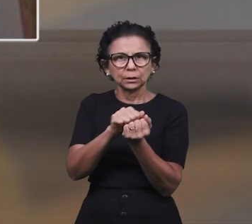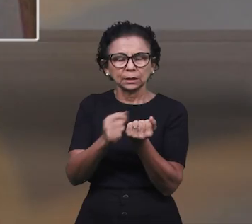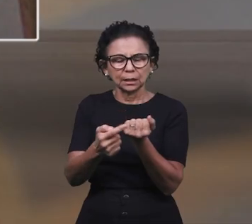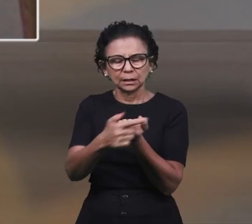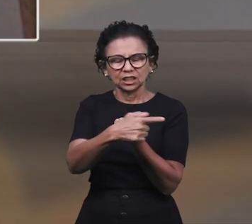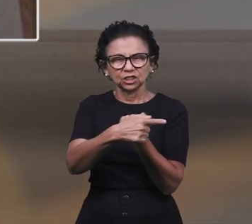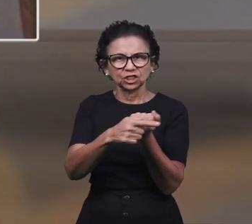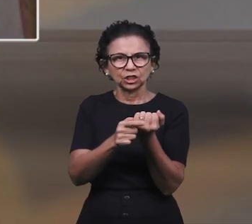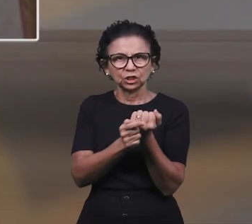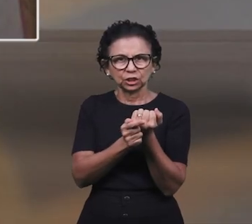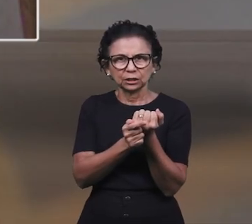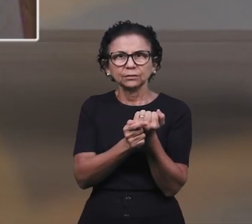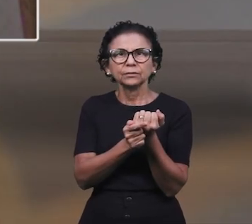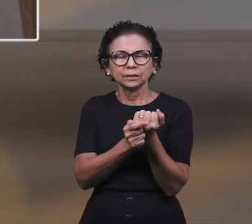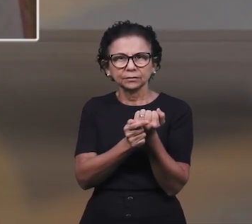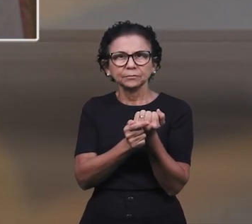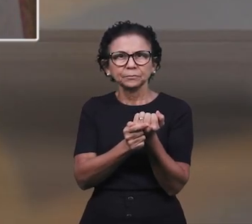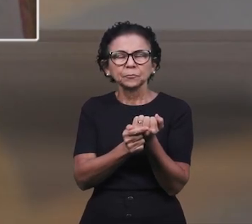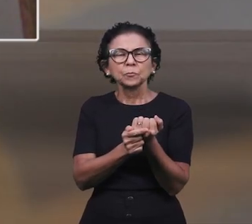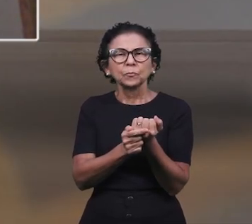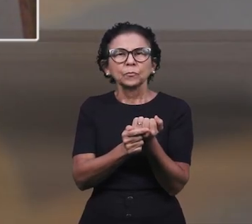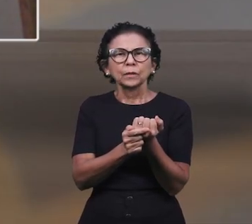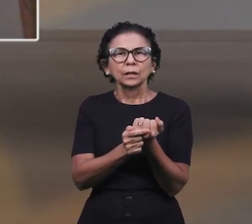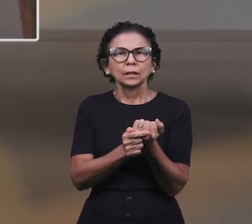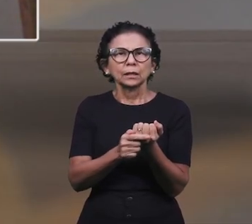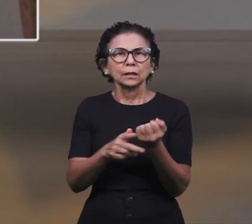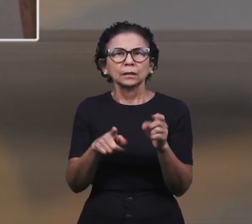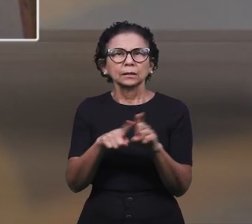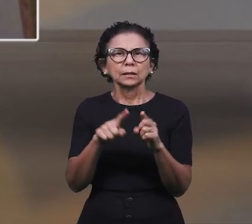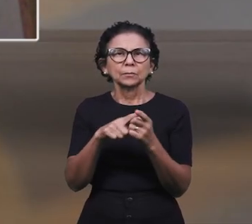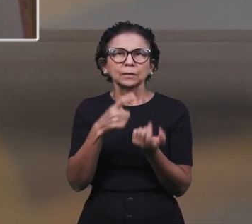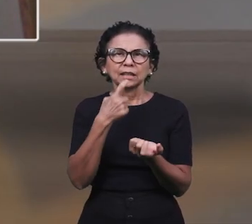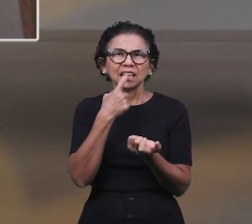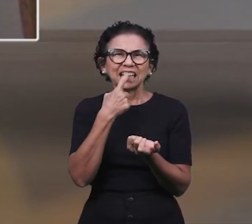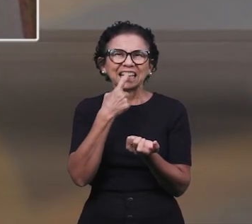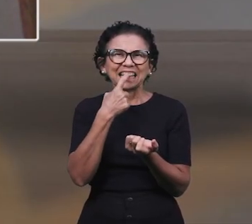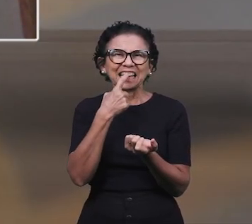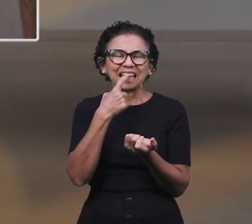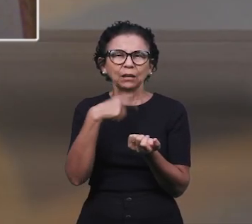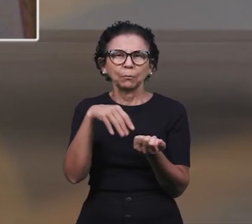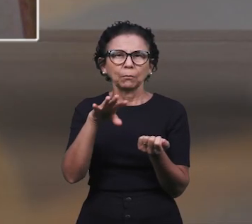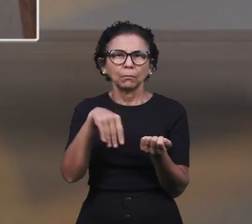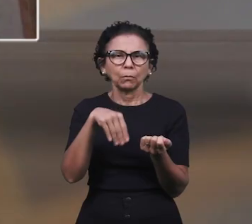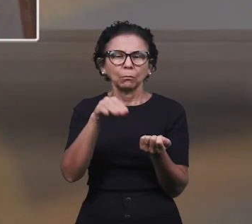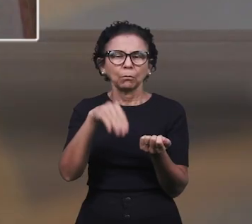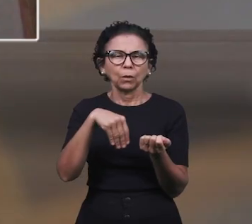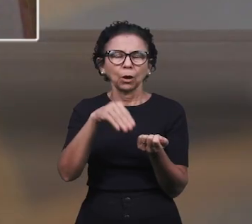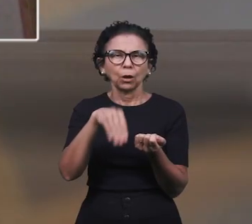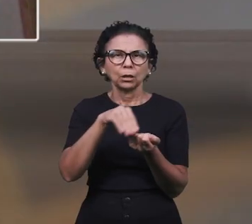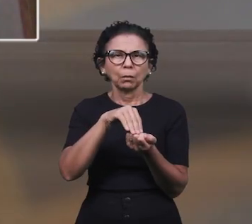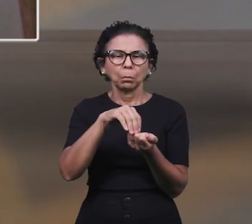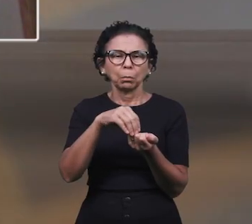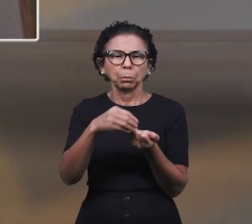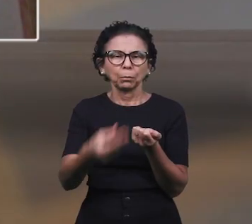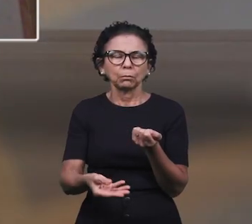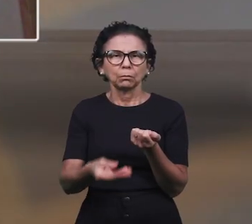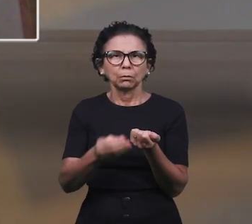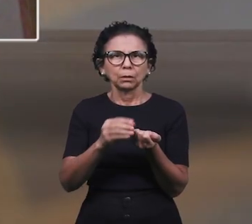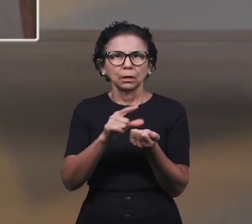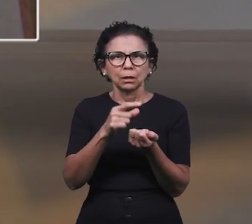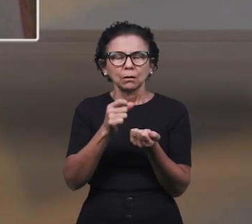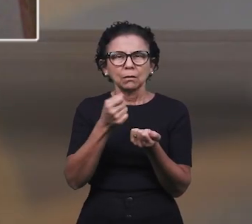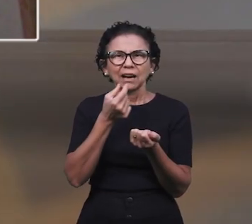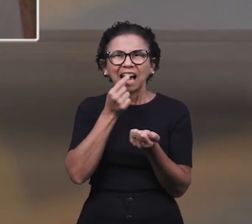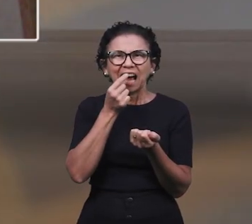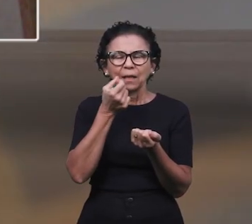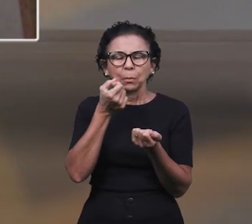o osso que segura o dente. Com isso, o dente perde a firmeza que ele tem e ele solta, ele